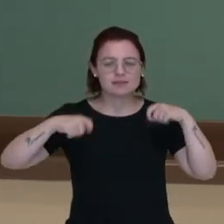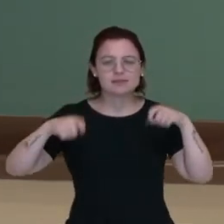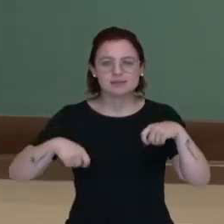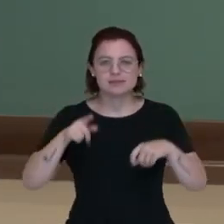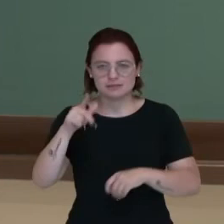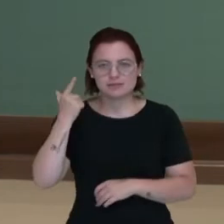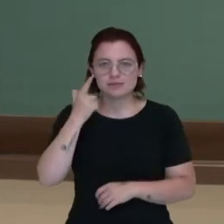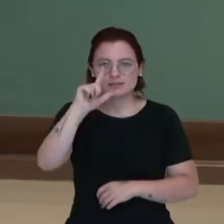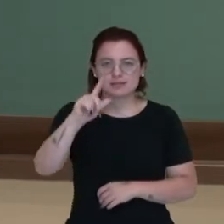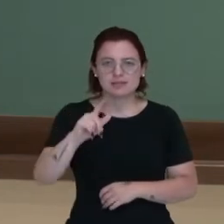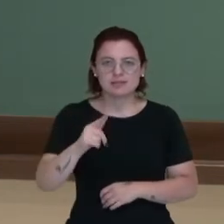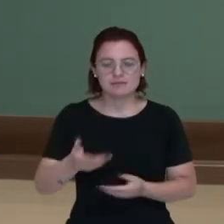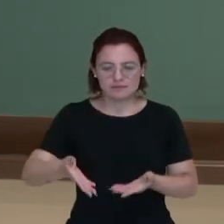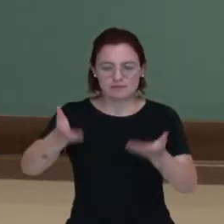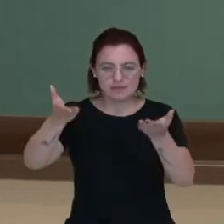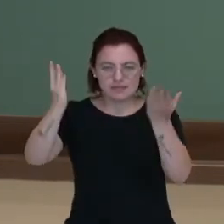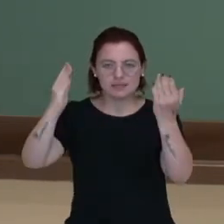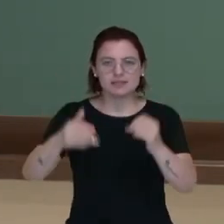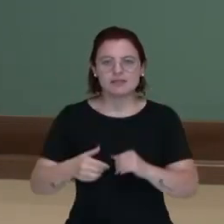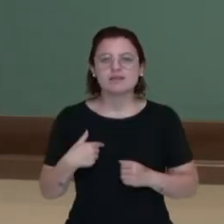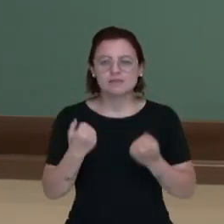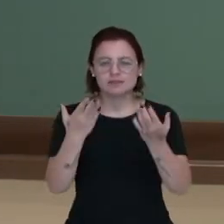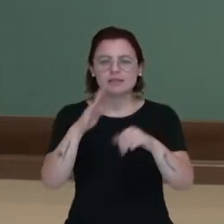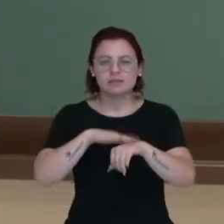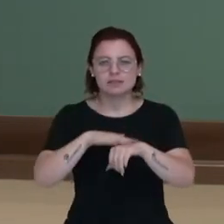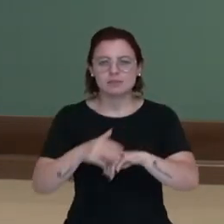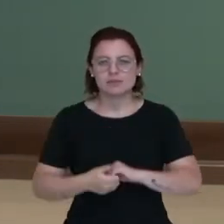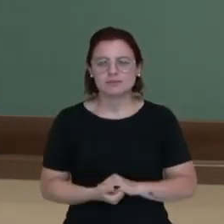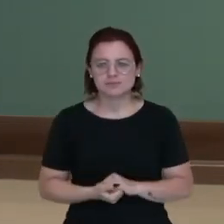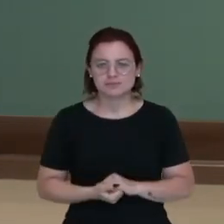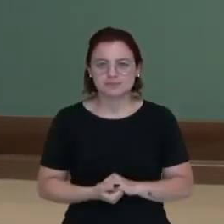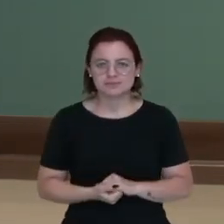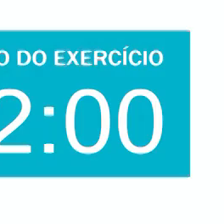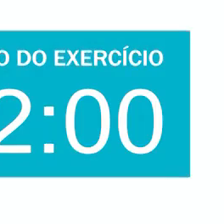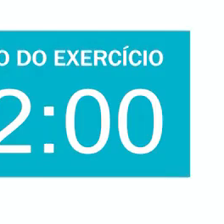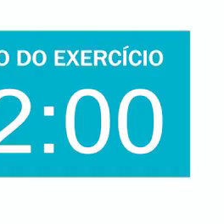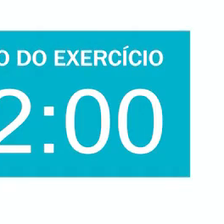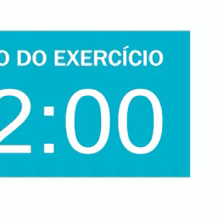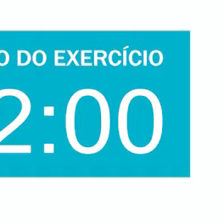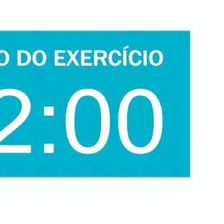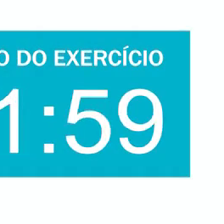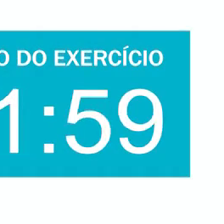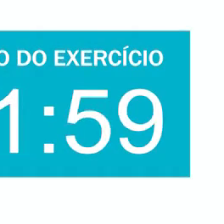vocês conseguem. Vai lá, tá? Vou dar um tempo para vocês.